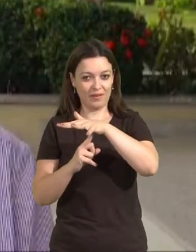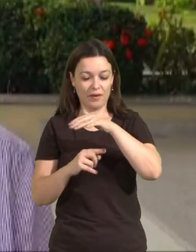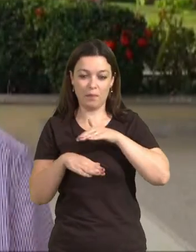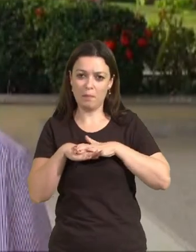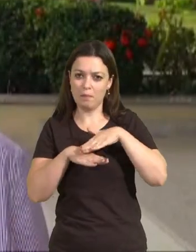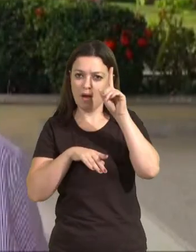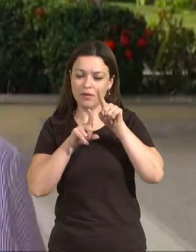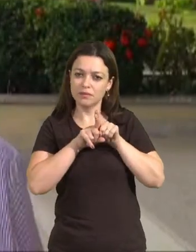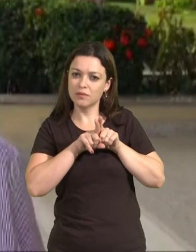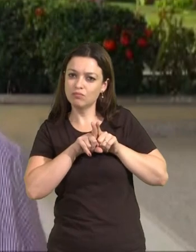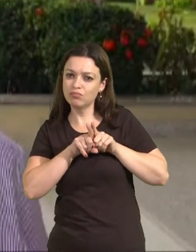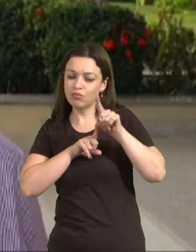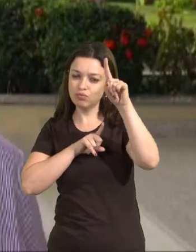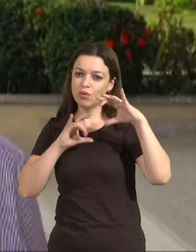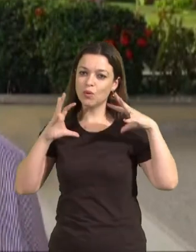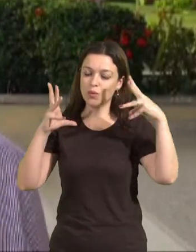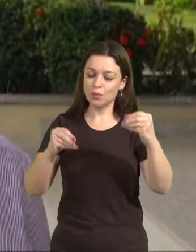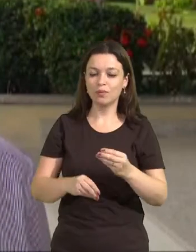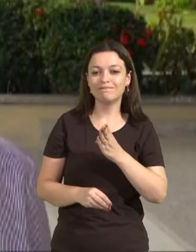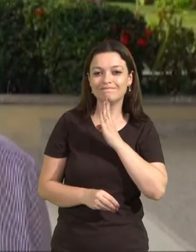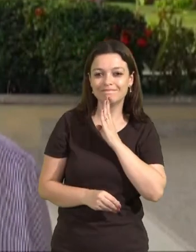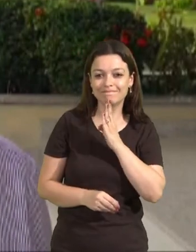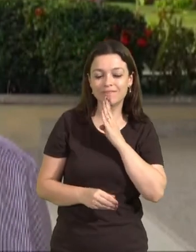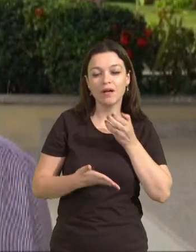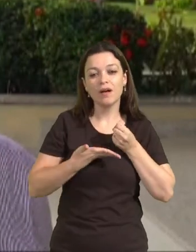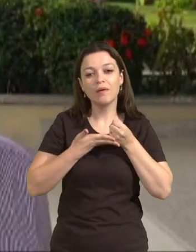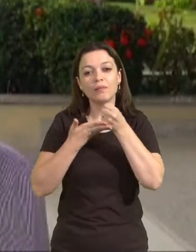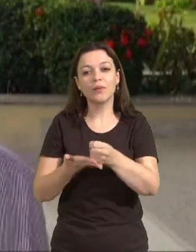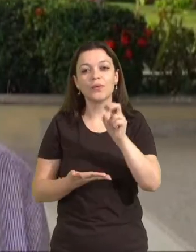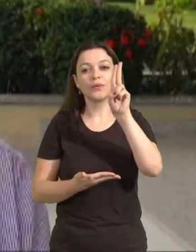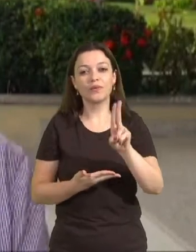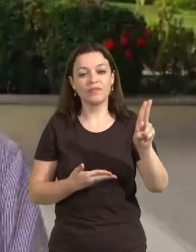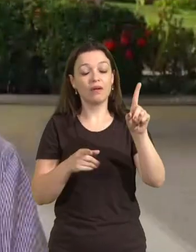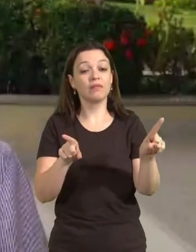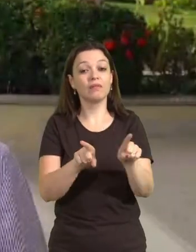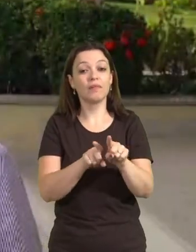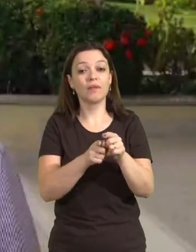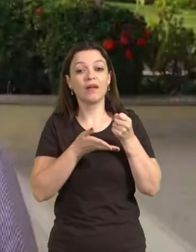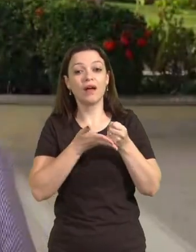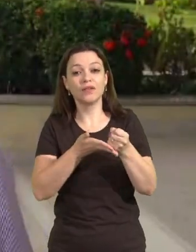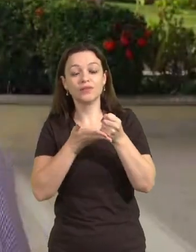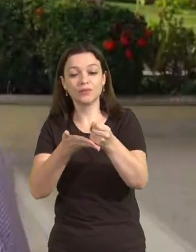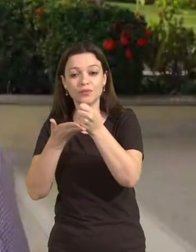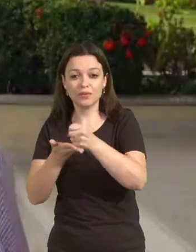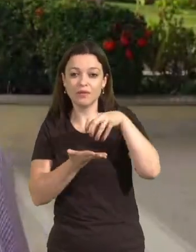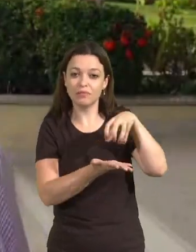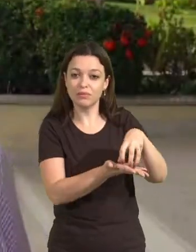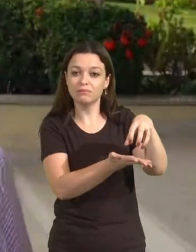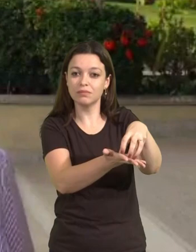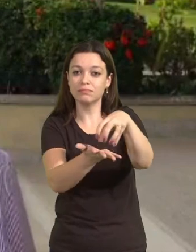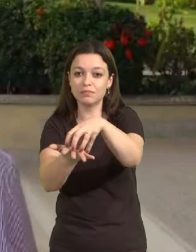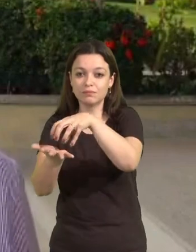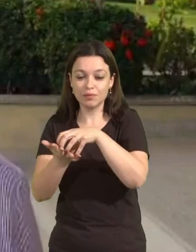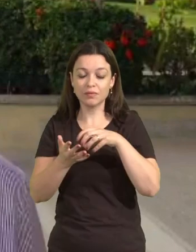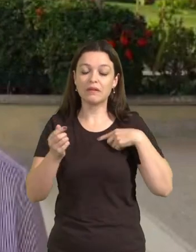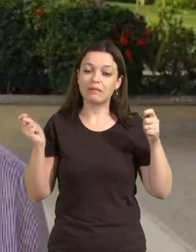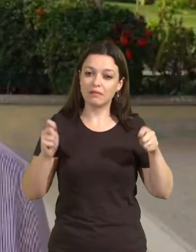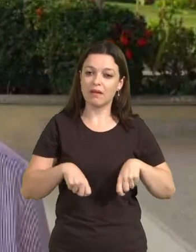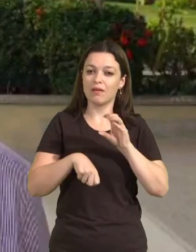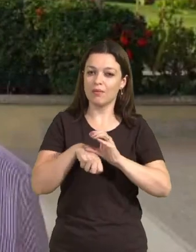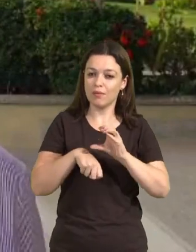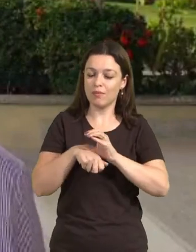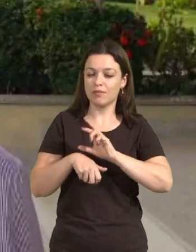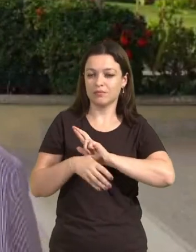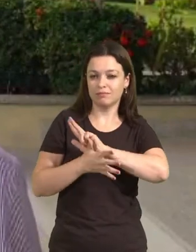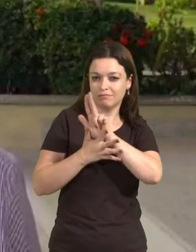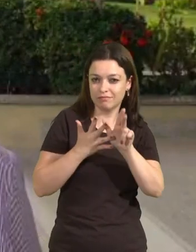mais destacadas fundações de apoio às nossas universidades, pelo auxílio que também que dá às demais fundações no sentido da sua capacitação